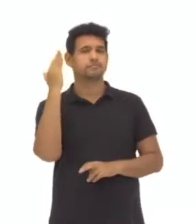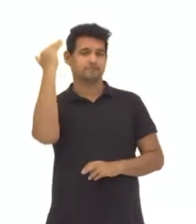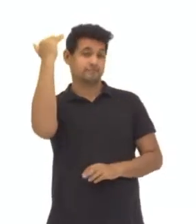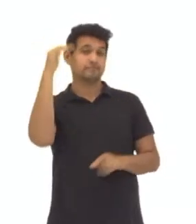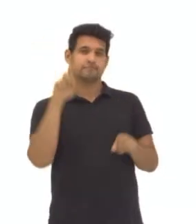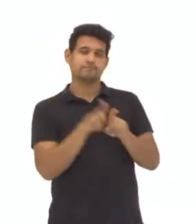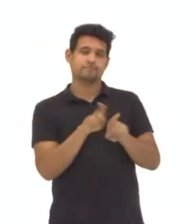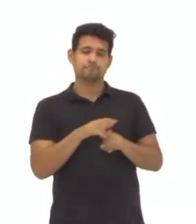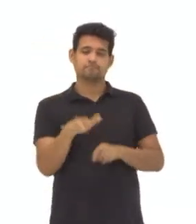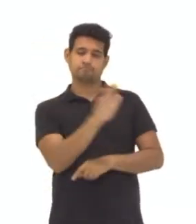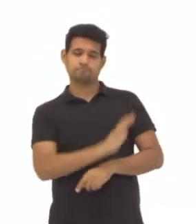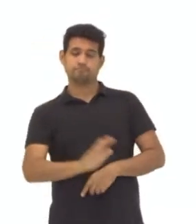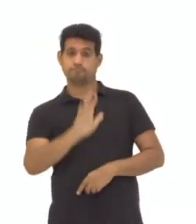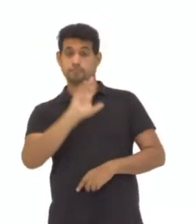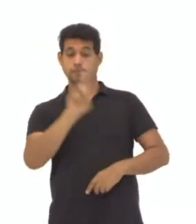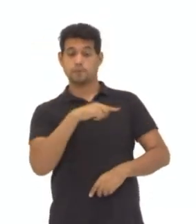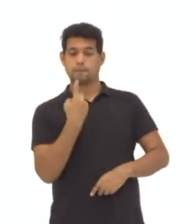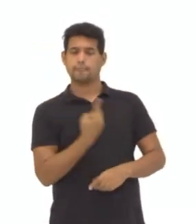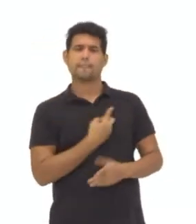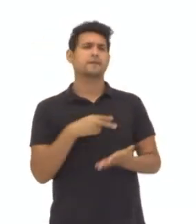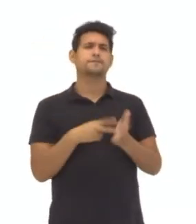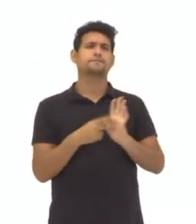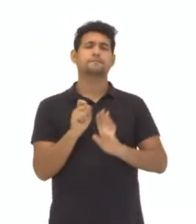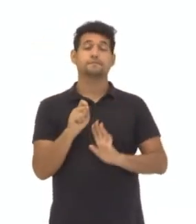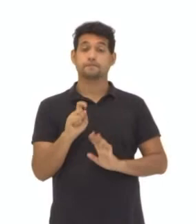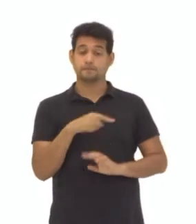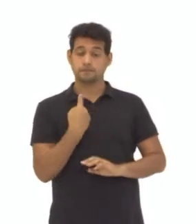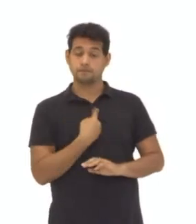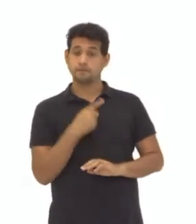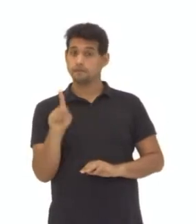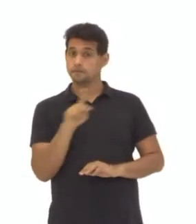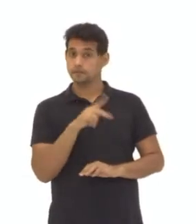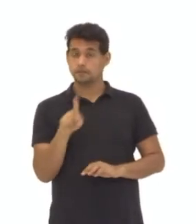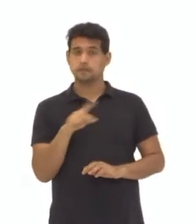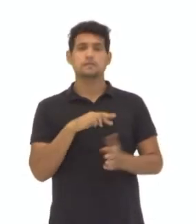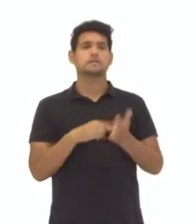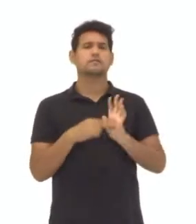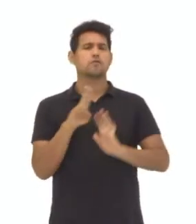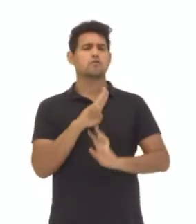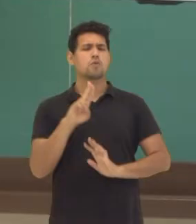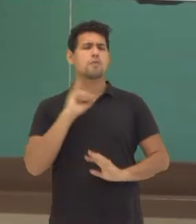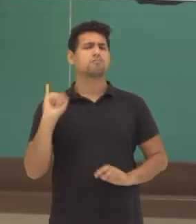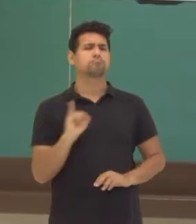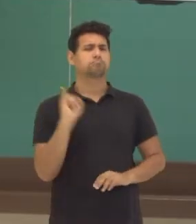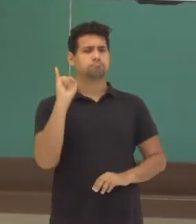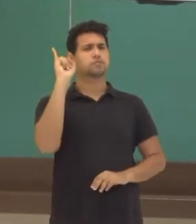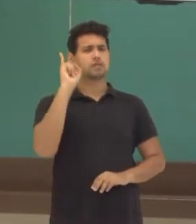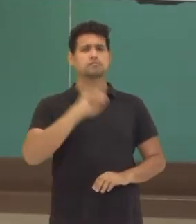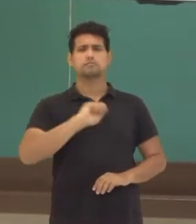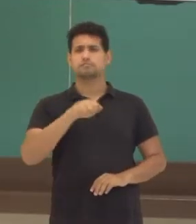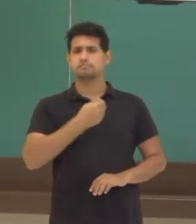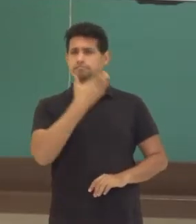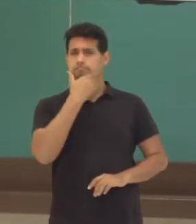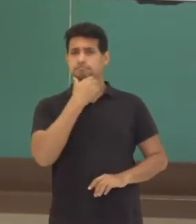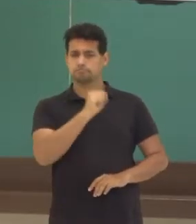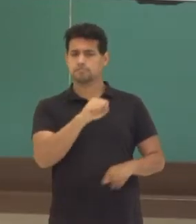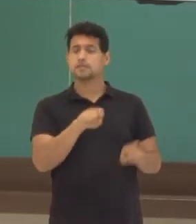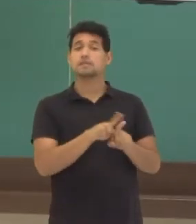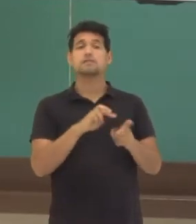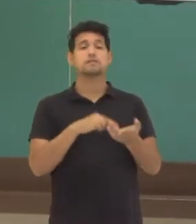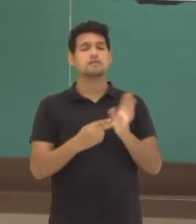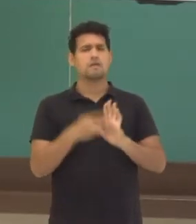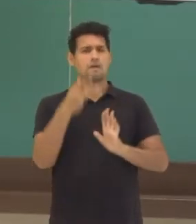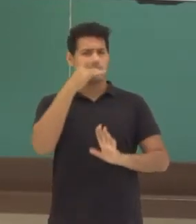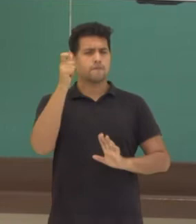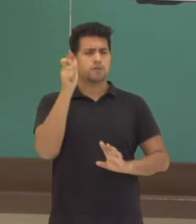essa pessoa que para nós, né, enquanto educadores, é um nome muito importante, né? Com certeza foi um